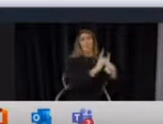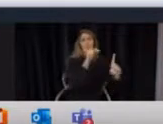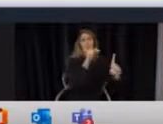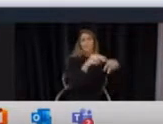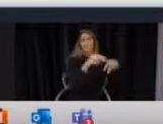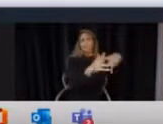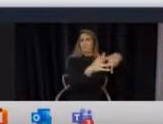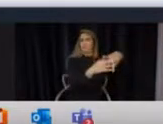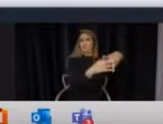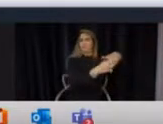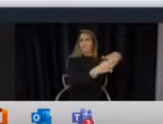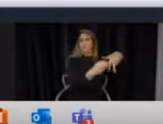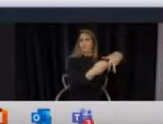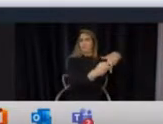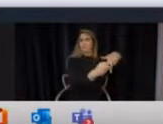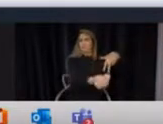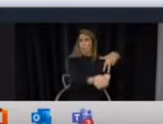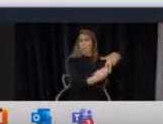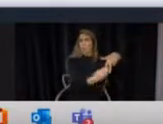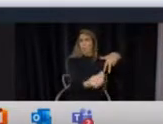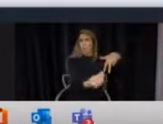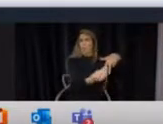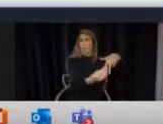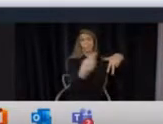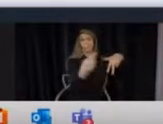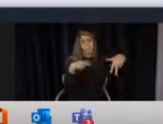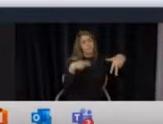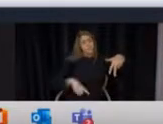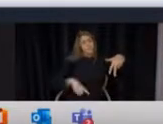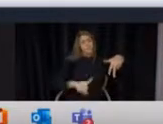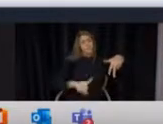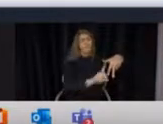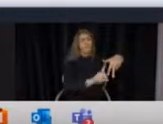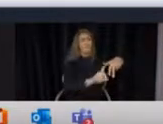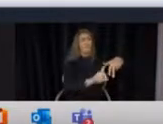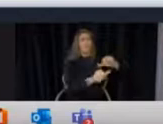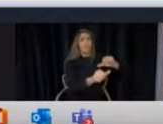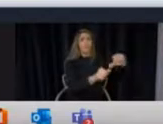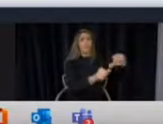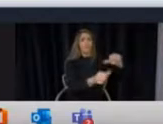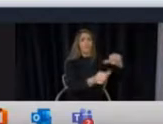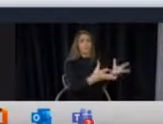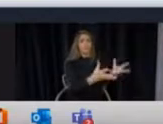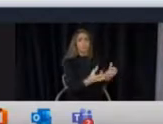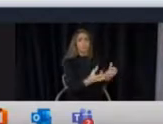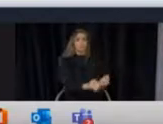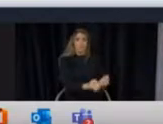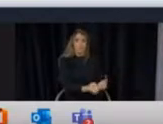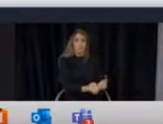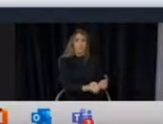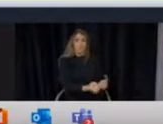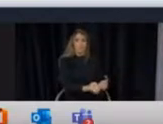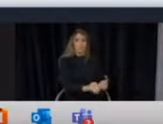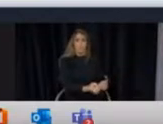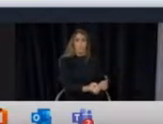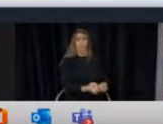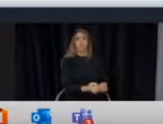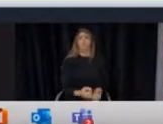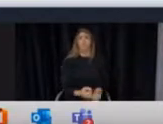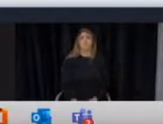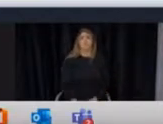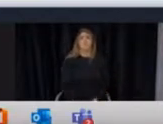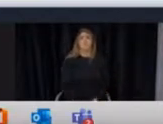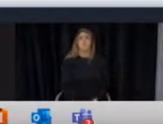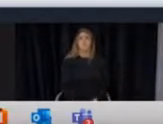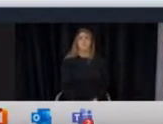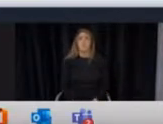o hospital dele para poder fazer o transplante aí no receptor. Então, é assim que funciona a lista de espera aqui no nosso